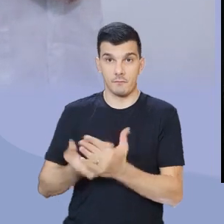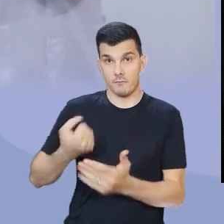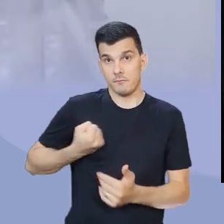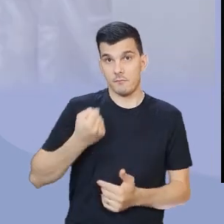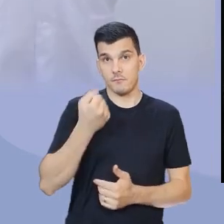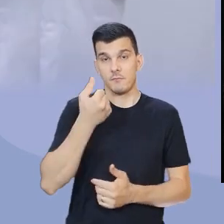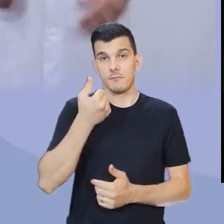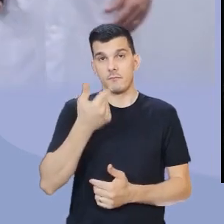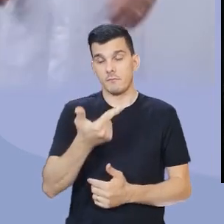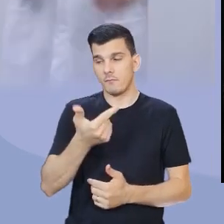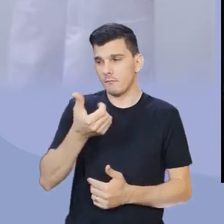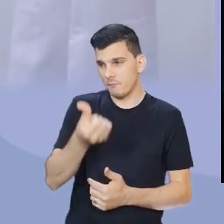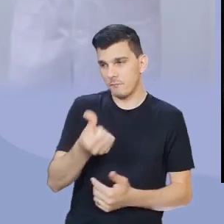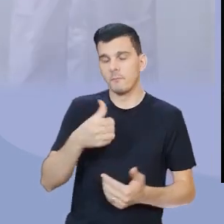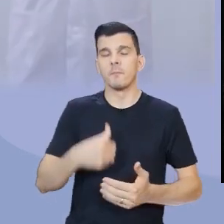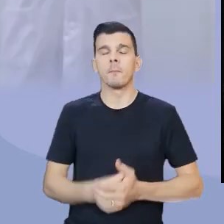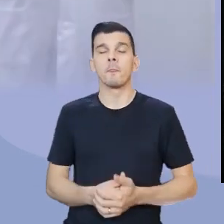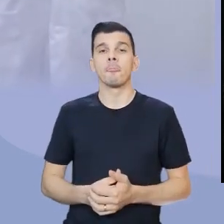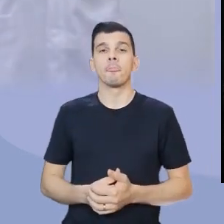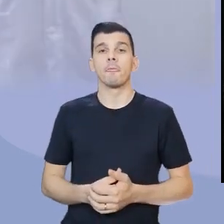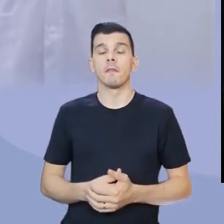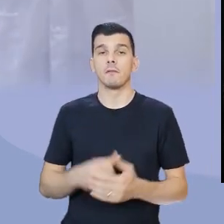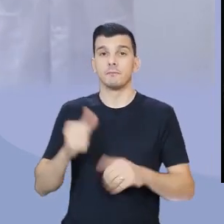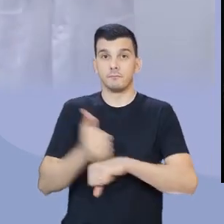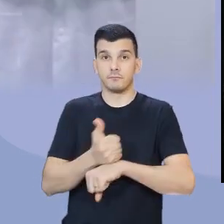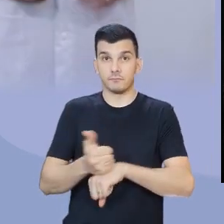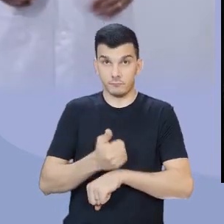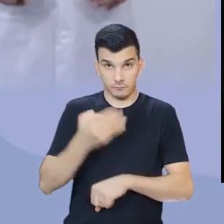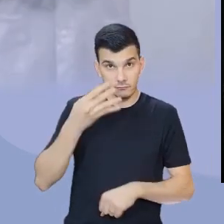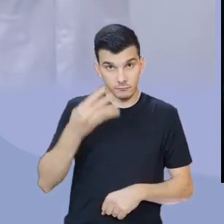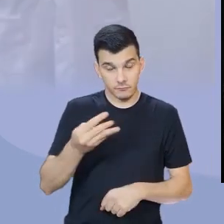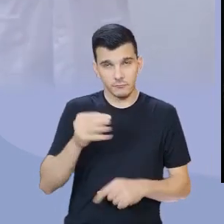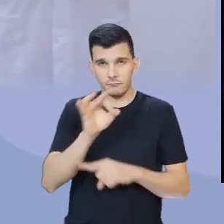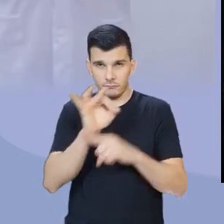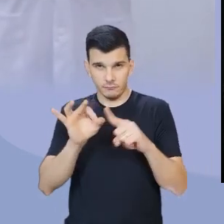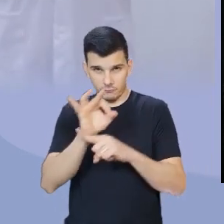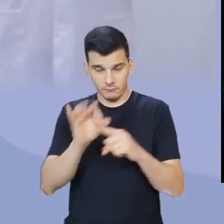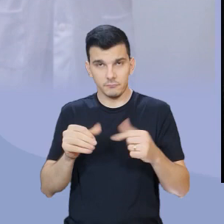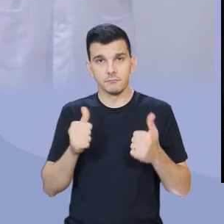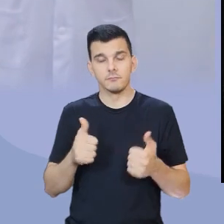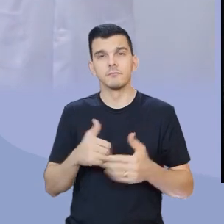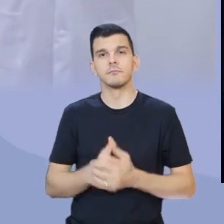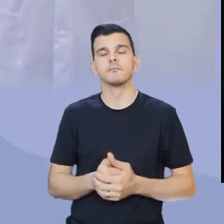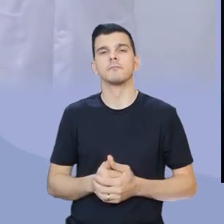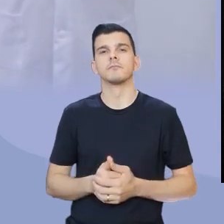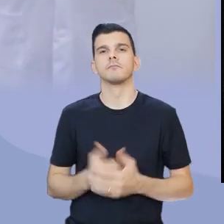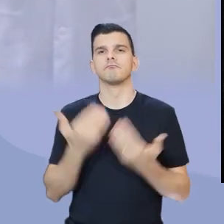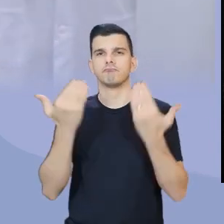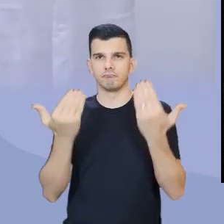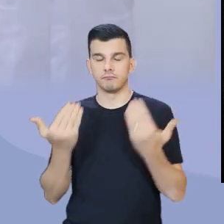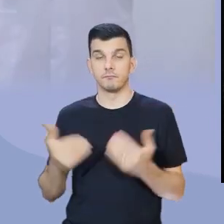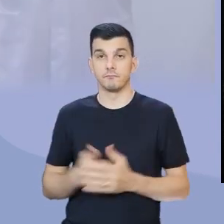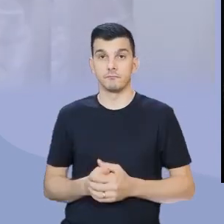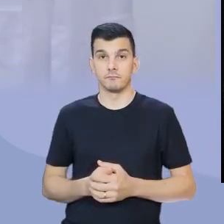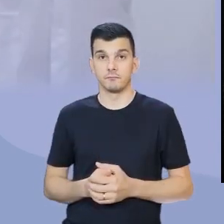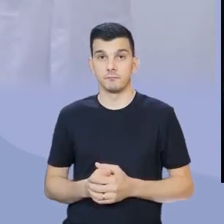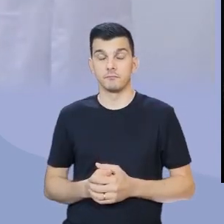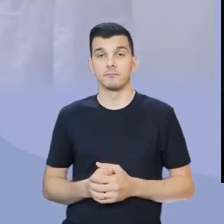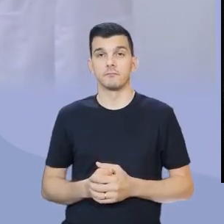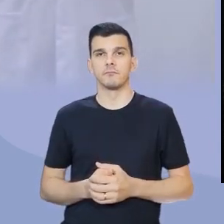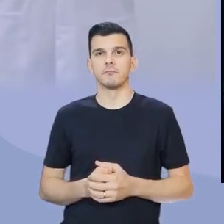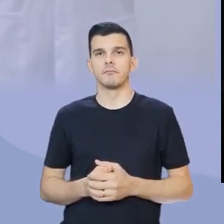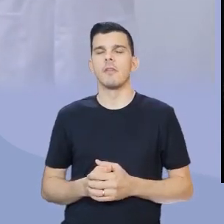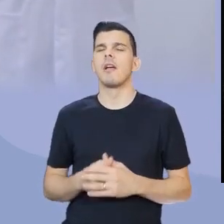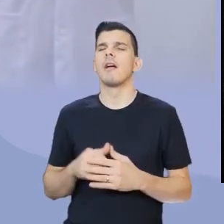da nossa aula 25. É uma questão da competência 4, uma questão de proporcionalidade. Eu considero a competência